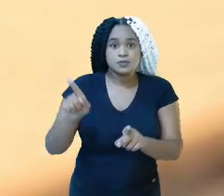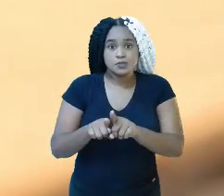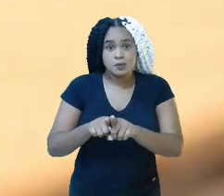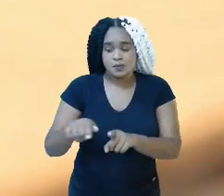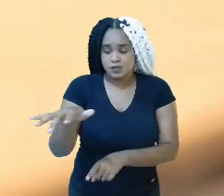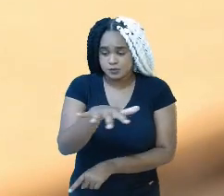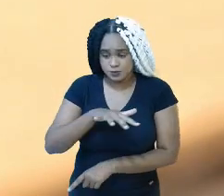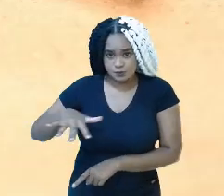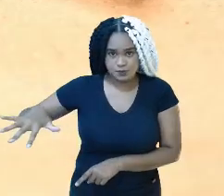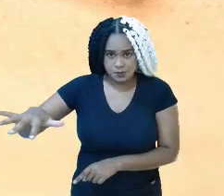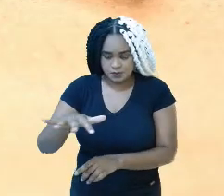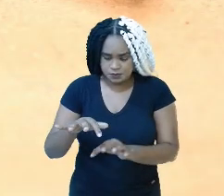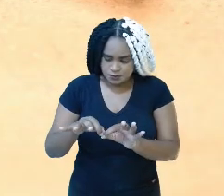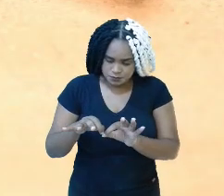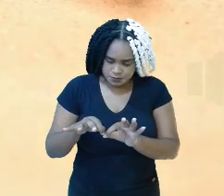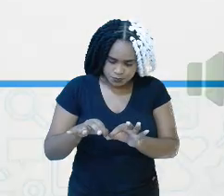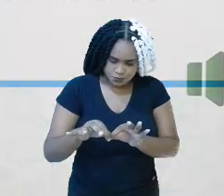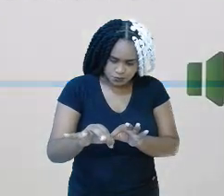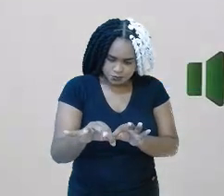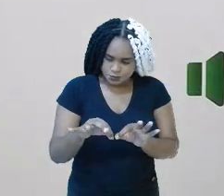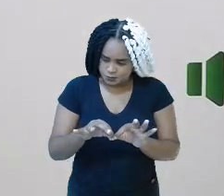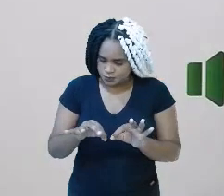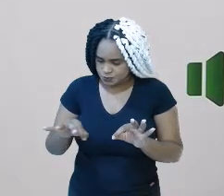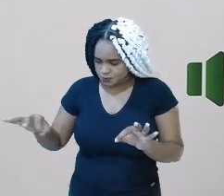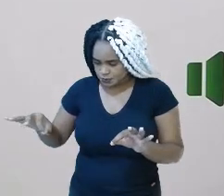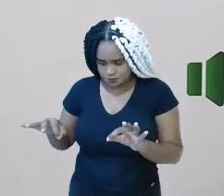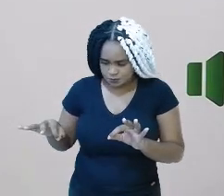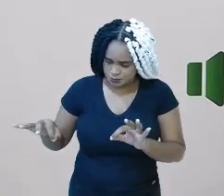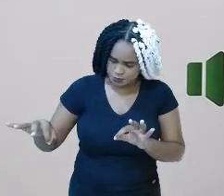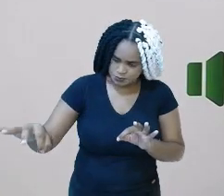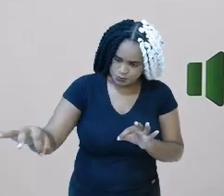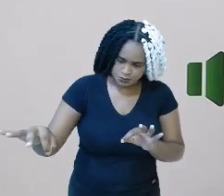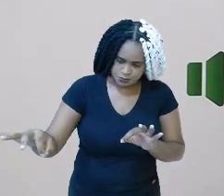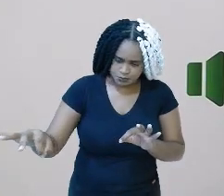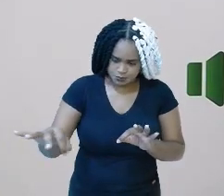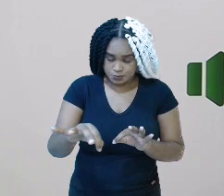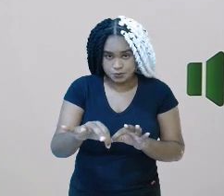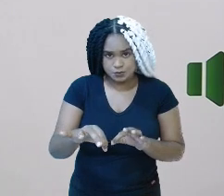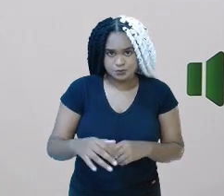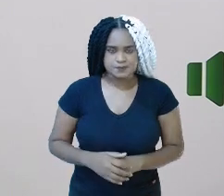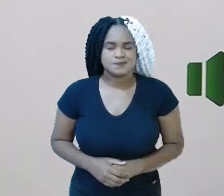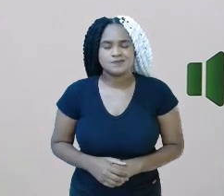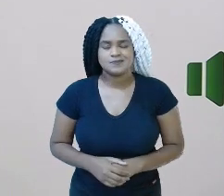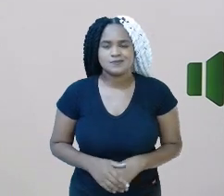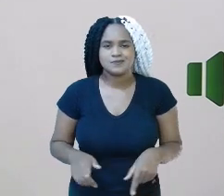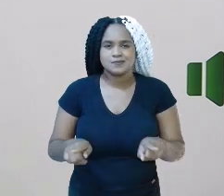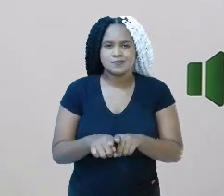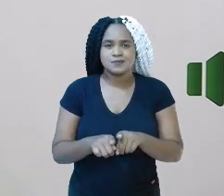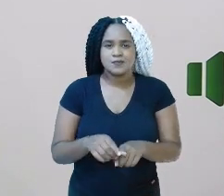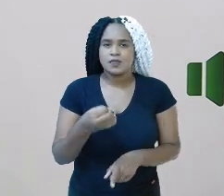A gente pode utilizar, por exemplo, se eu quiser medir